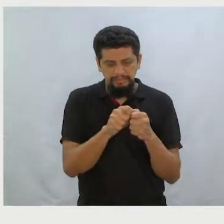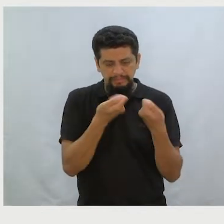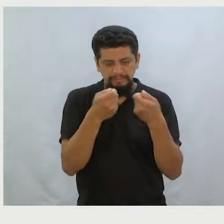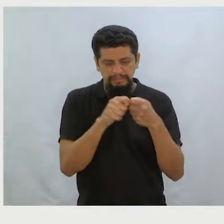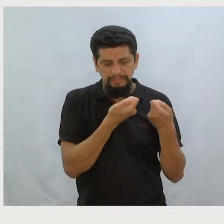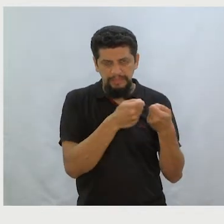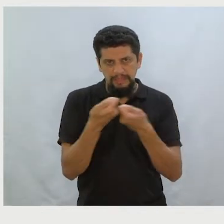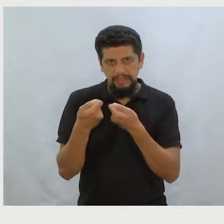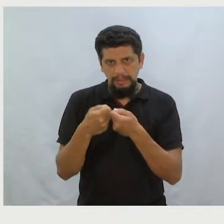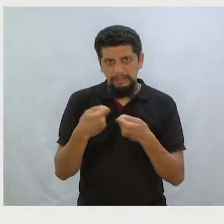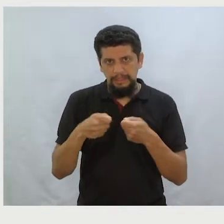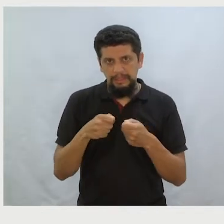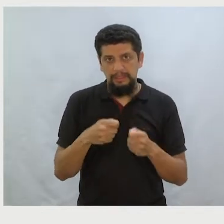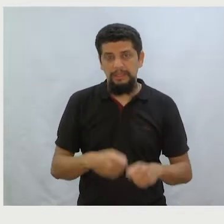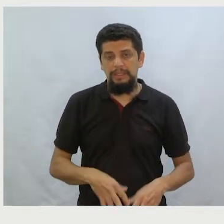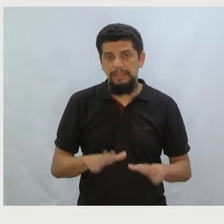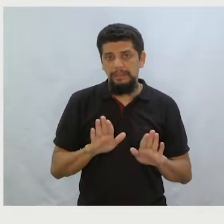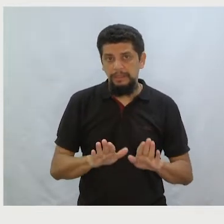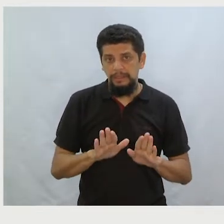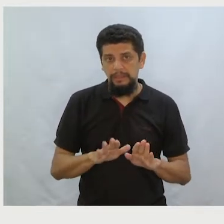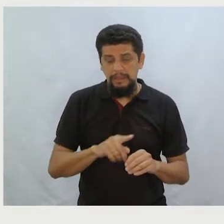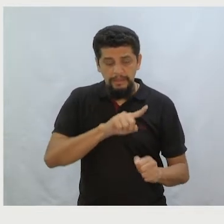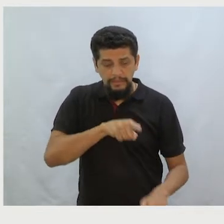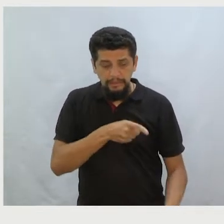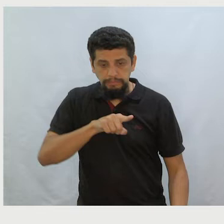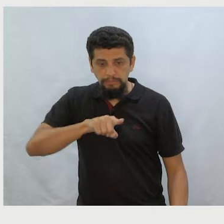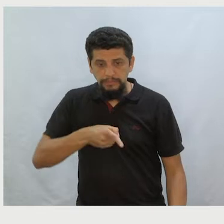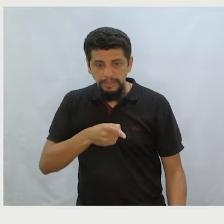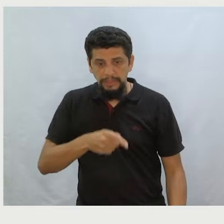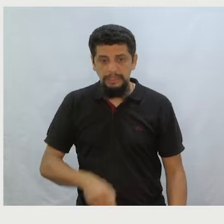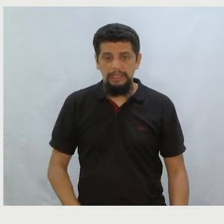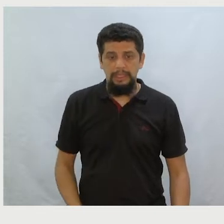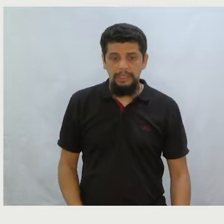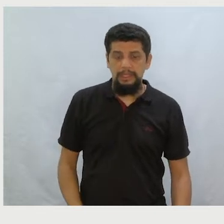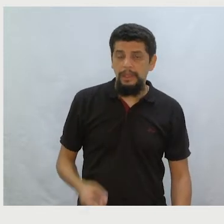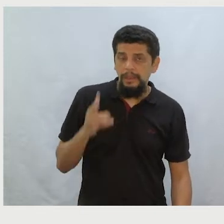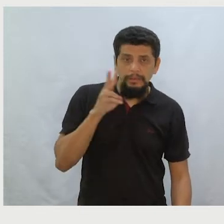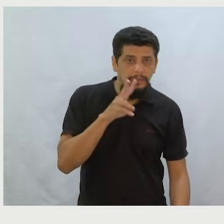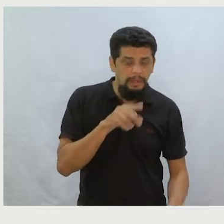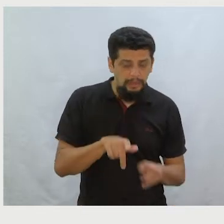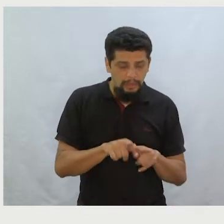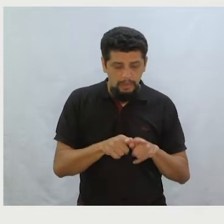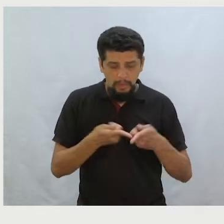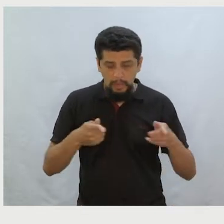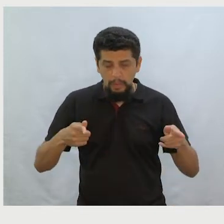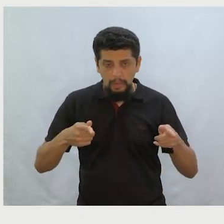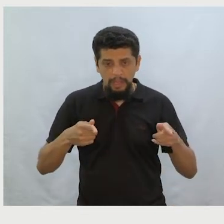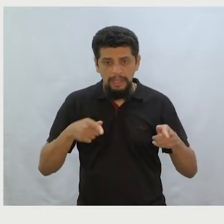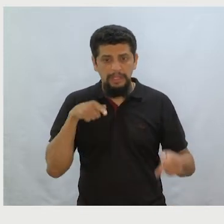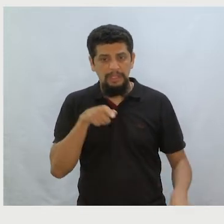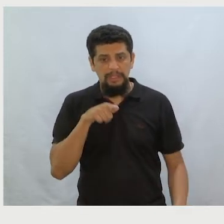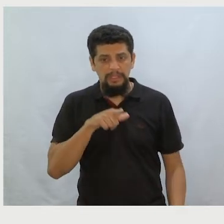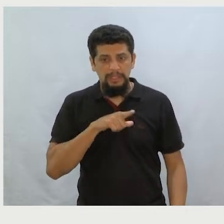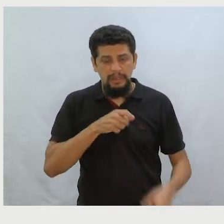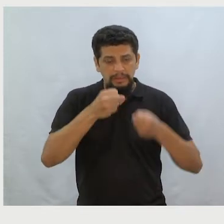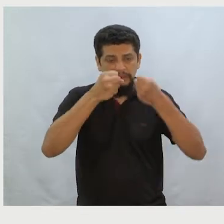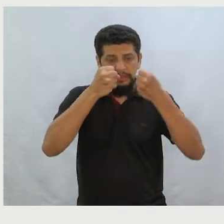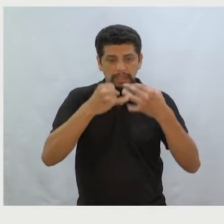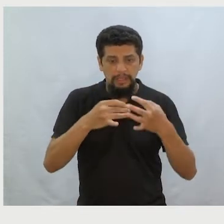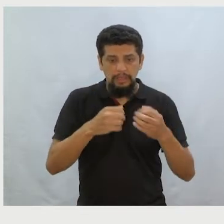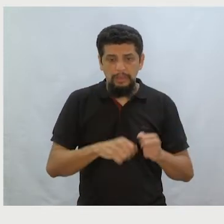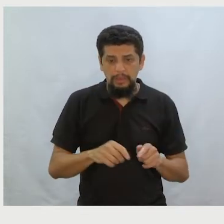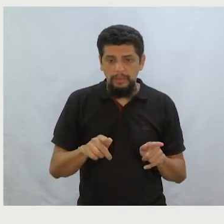adverbial e que tinha que ficar entre vírgulas eu olhei na gramática e lá estava